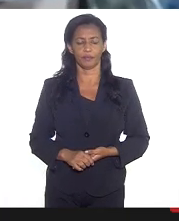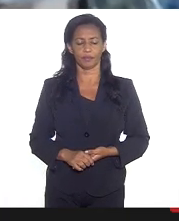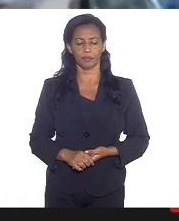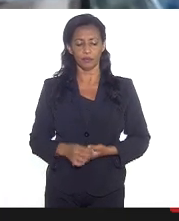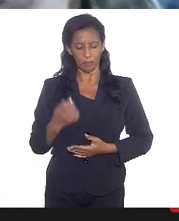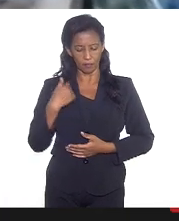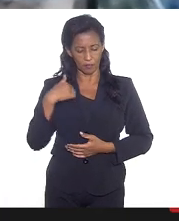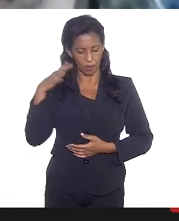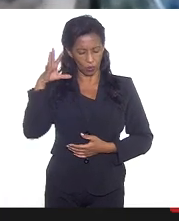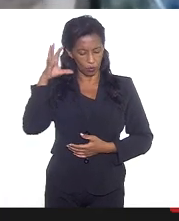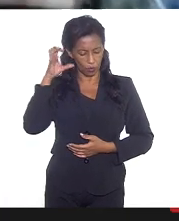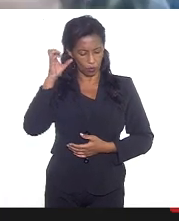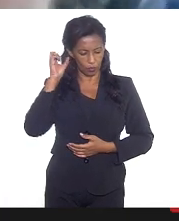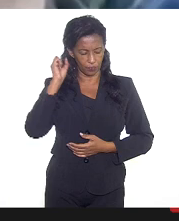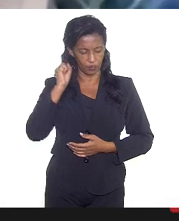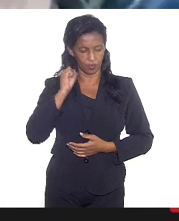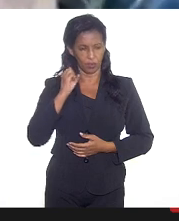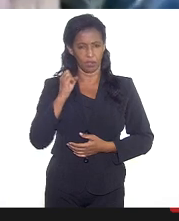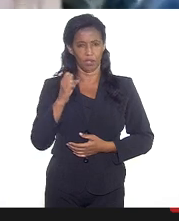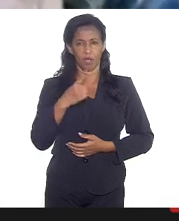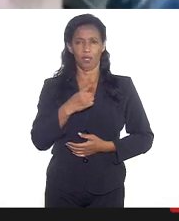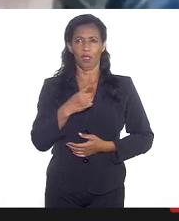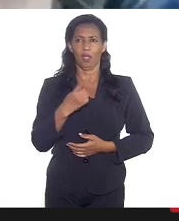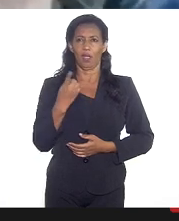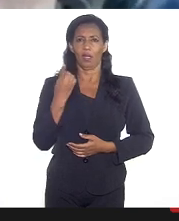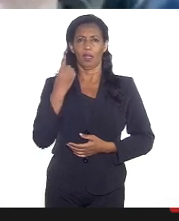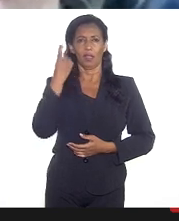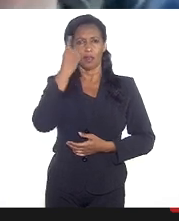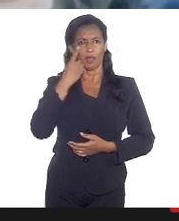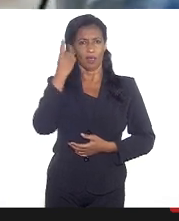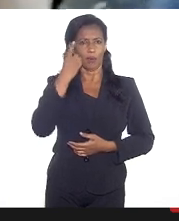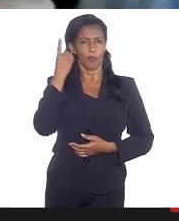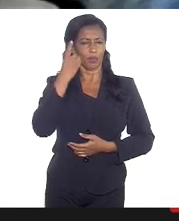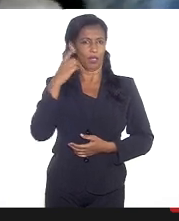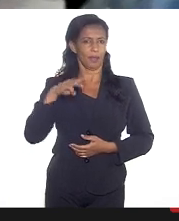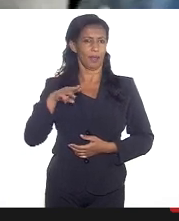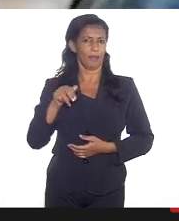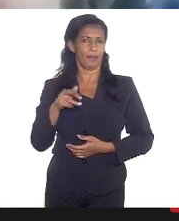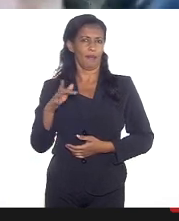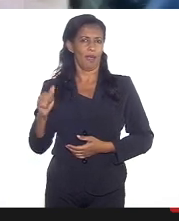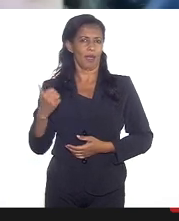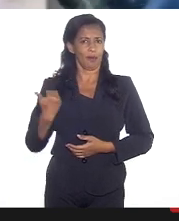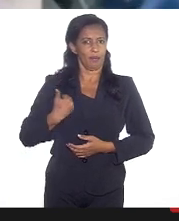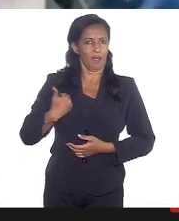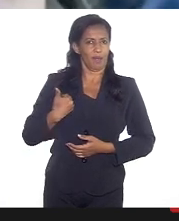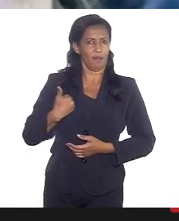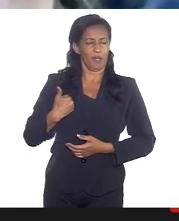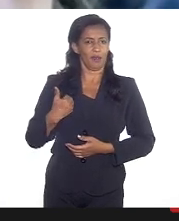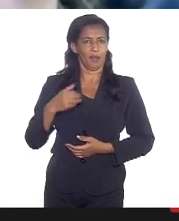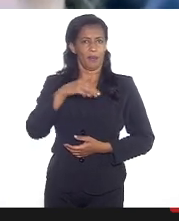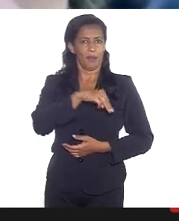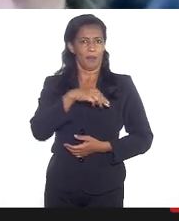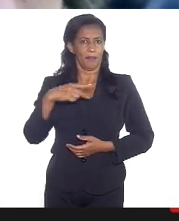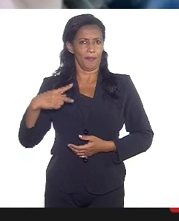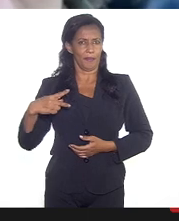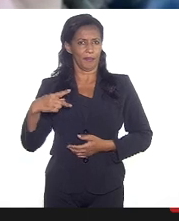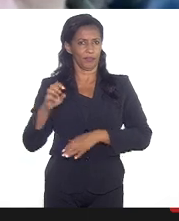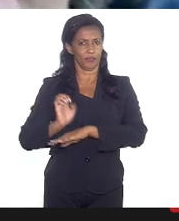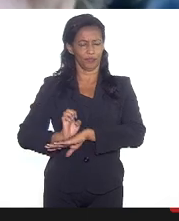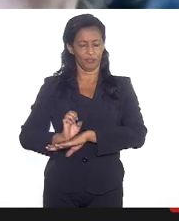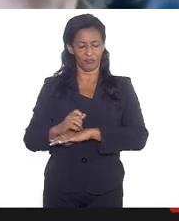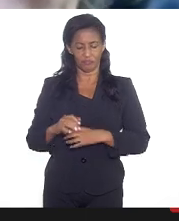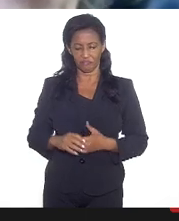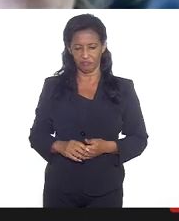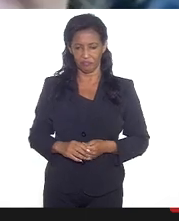com atenção a deputada Marta Rocha, minha colega do Ministério Público Estadual. Eu digo que essas dificuldades fazem parte do